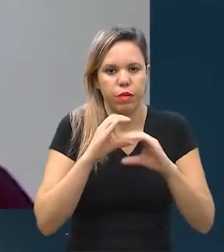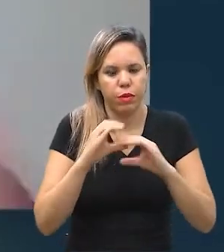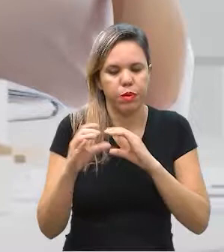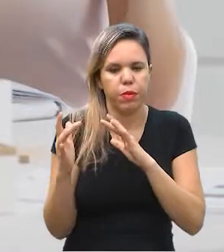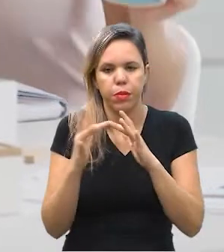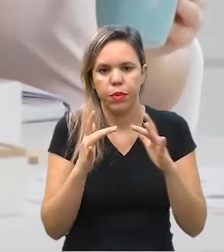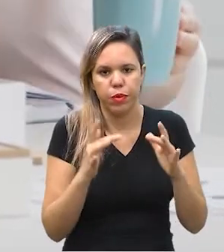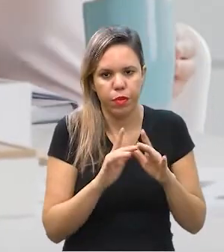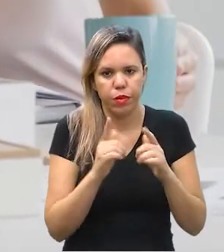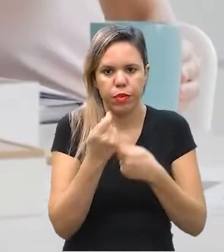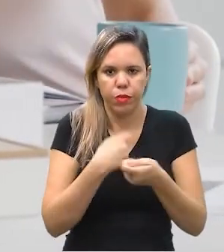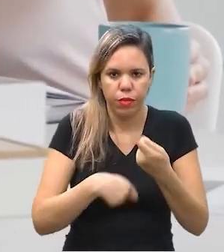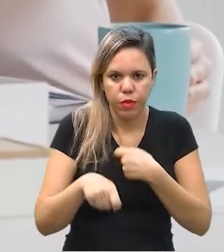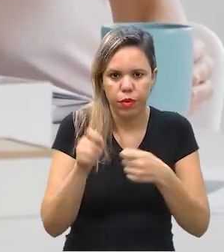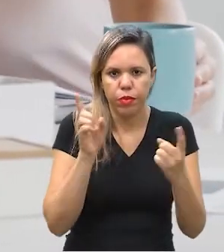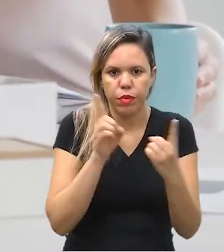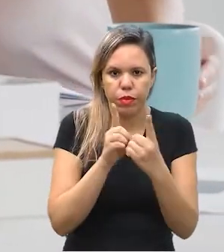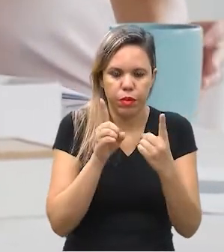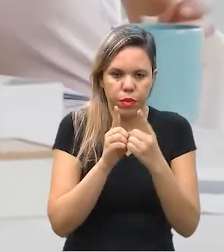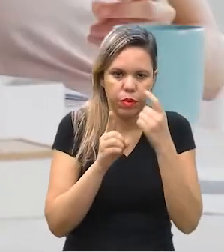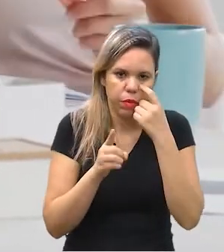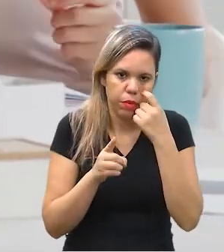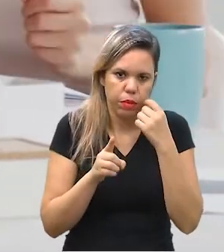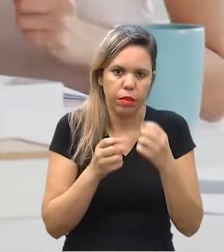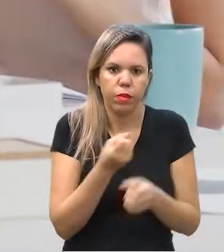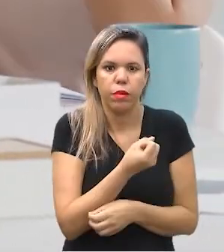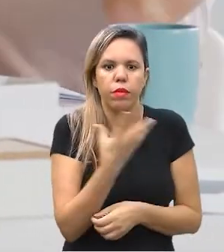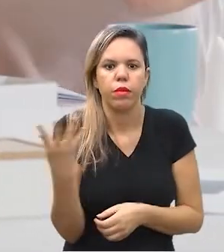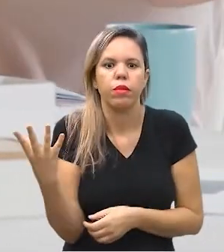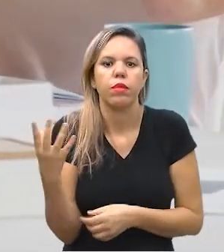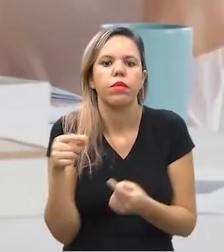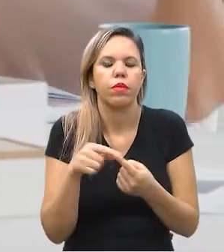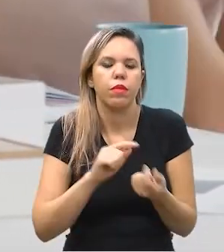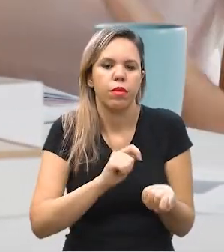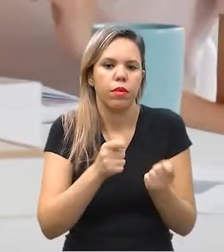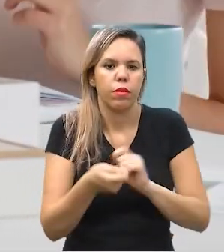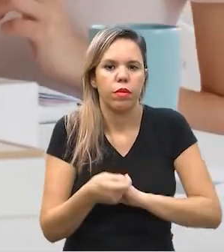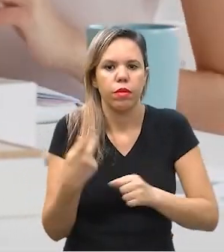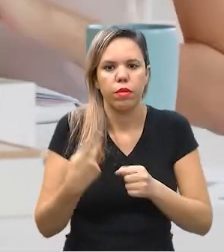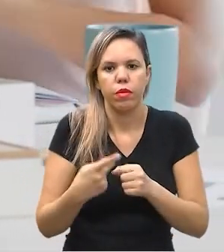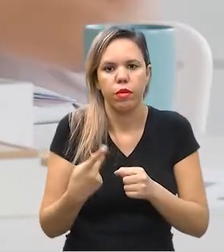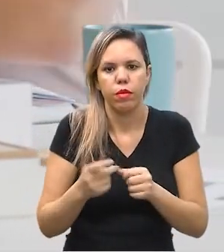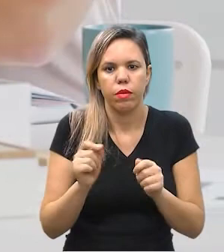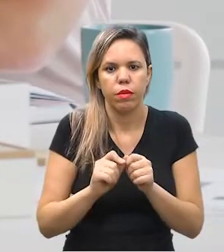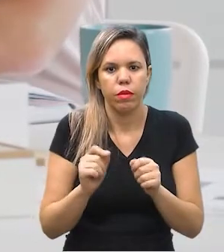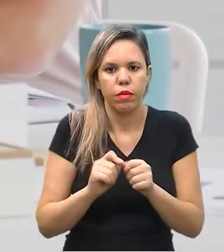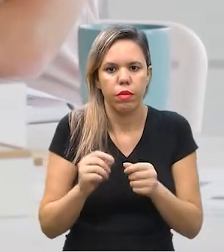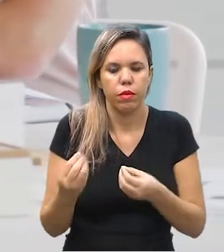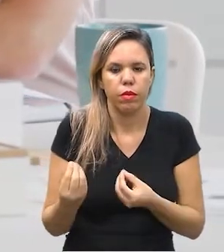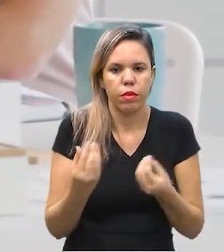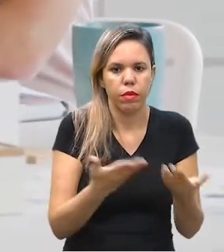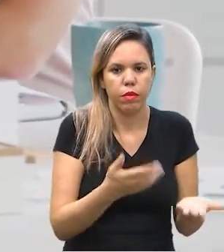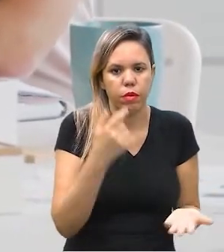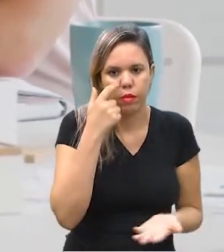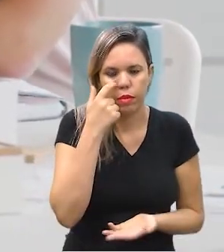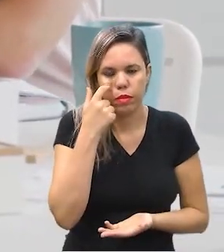ele precisa ter essa gestão do atendimento, levantar essas demandas, adequar produtos, fazer a gestão das entregas. Então, é uma